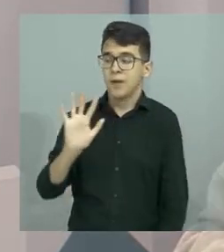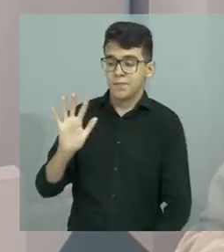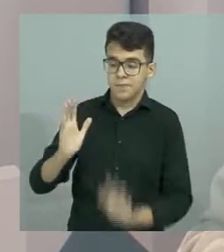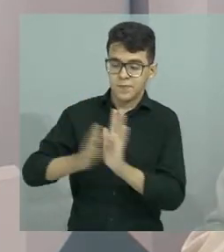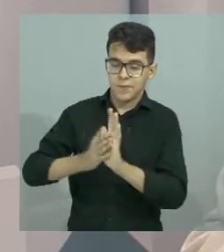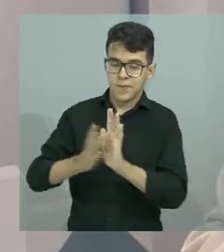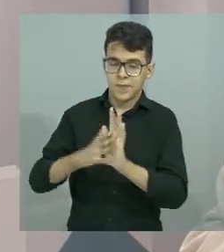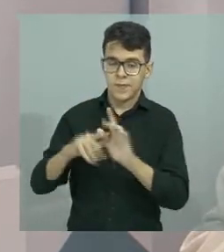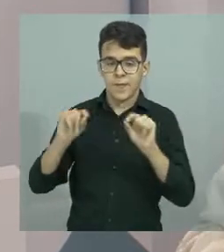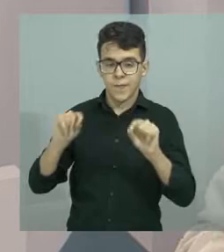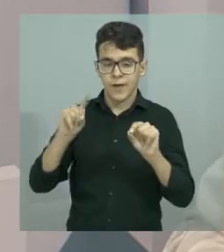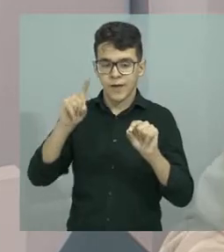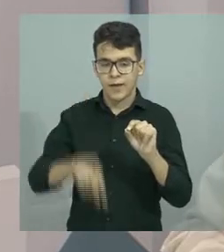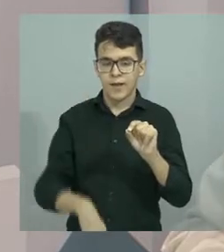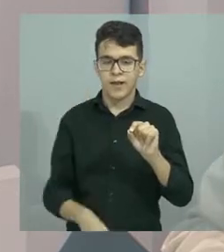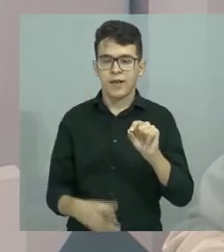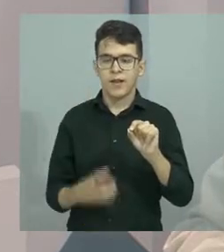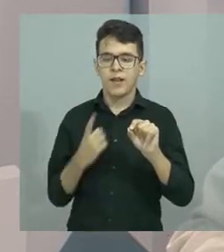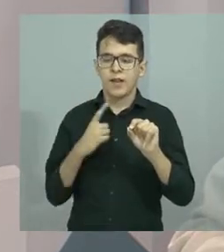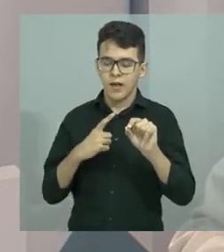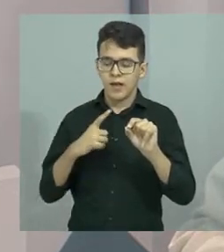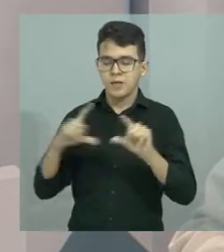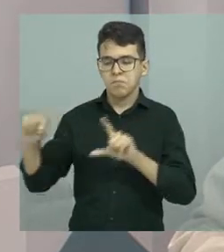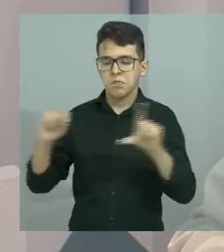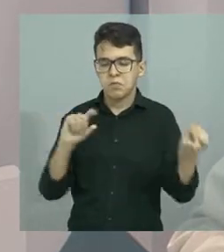há representantes escolhidos